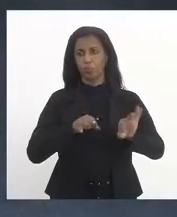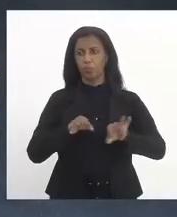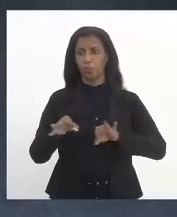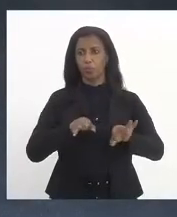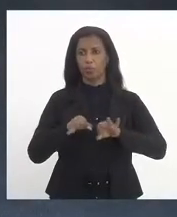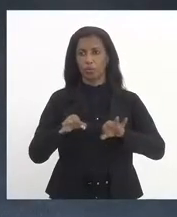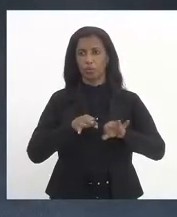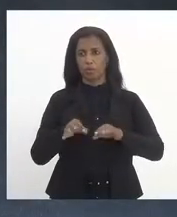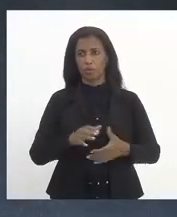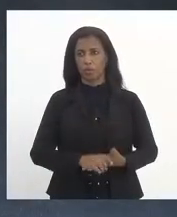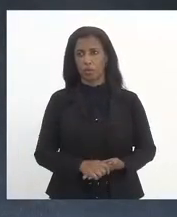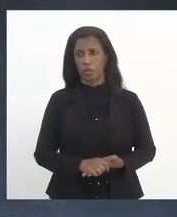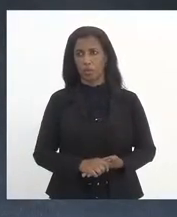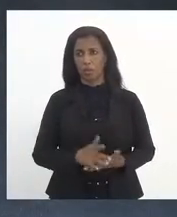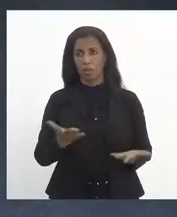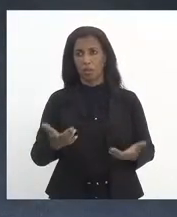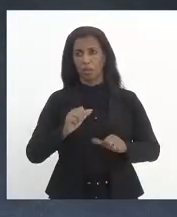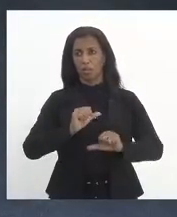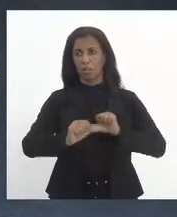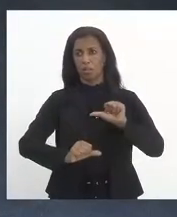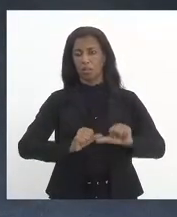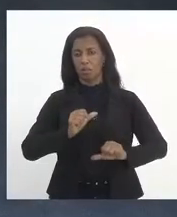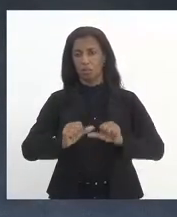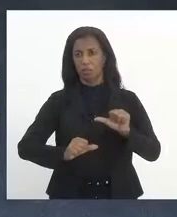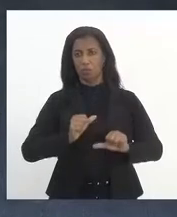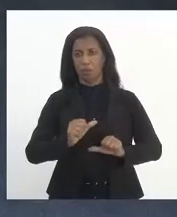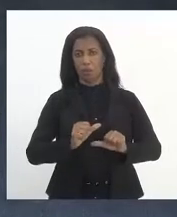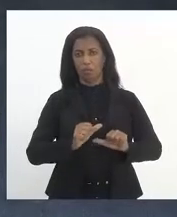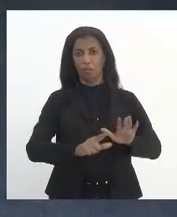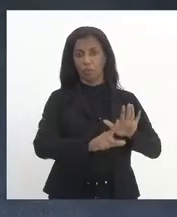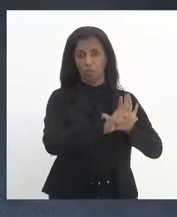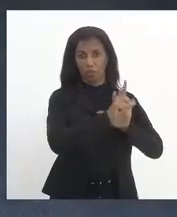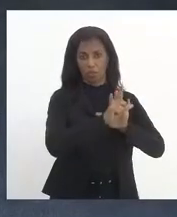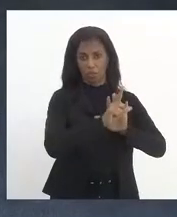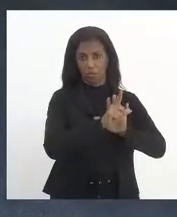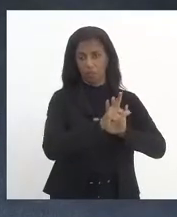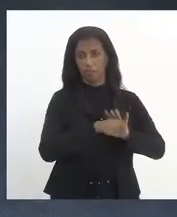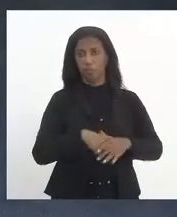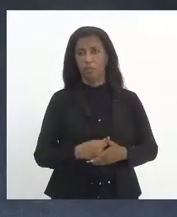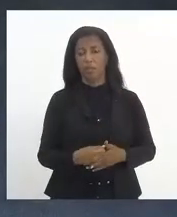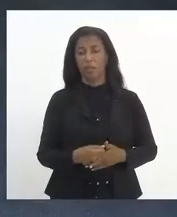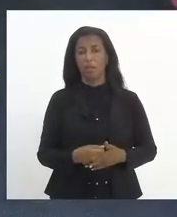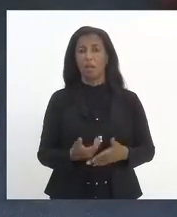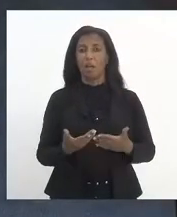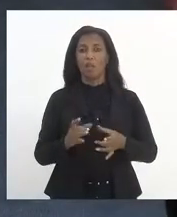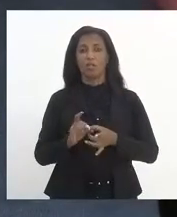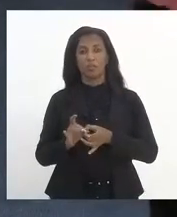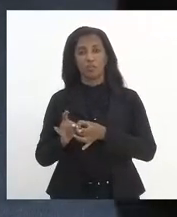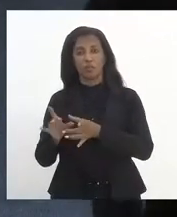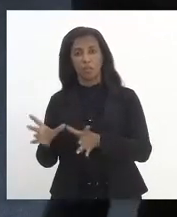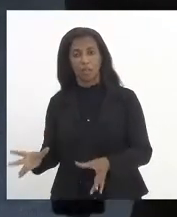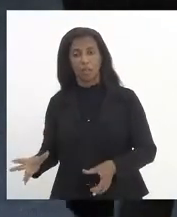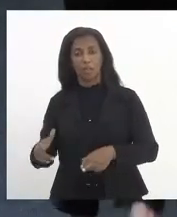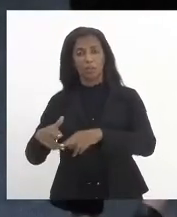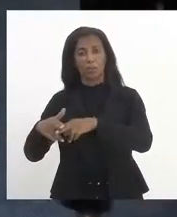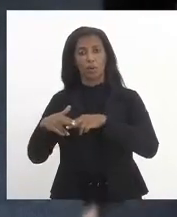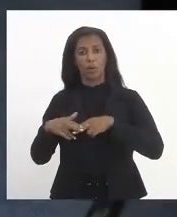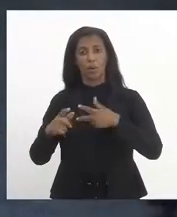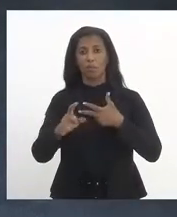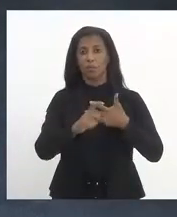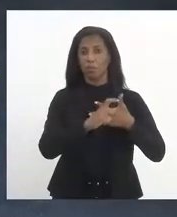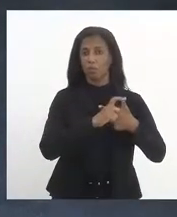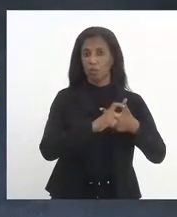isso é transformado como indicação legislativa, a gente deixa, por conta do executivo,